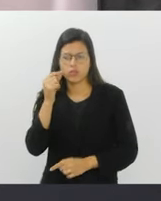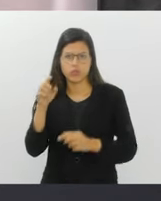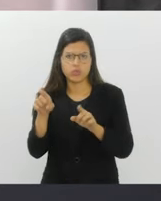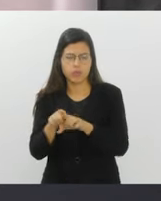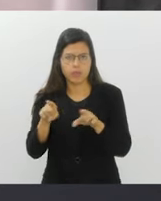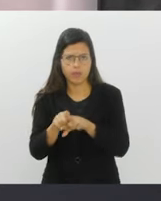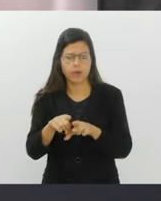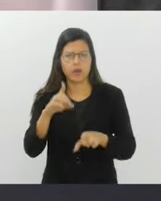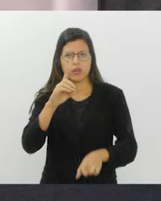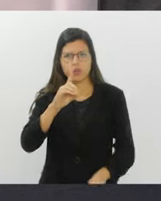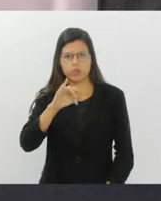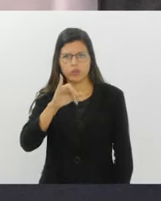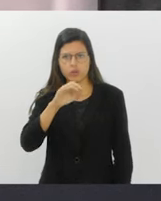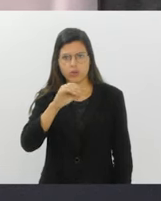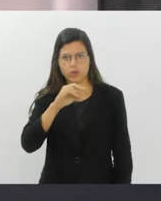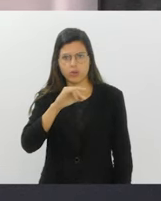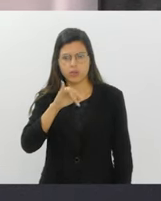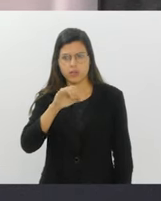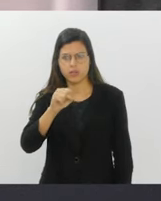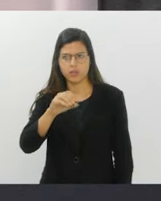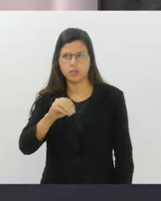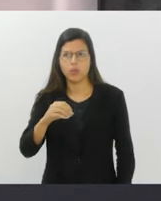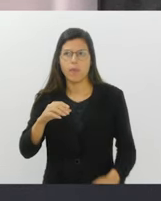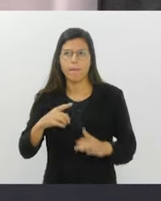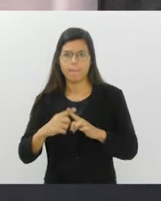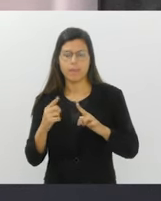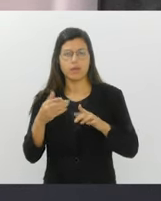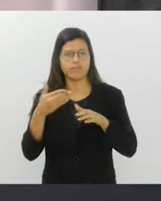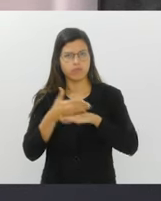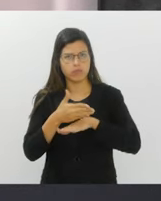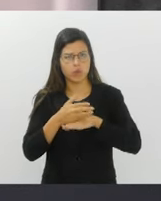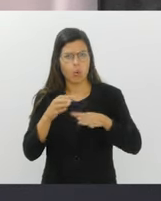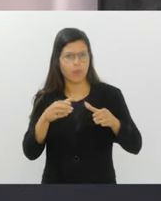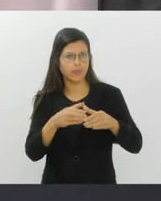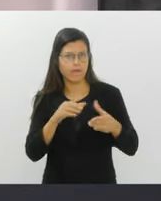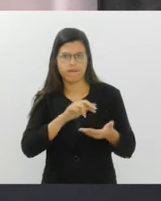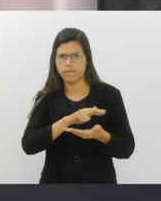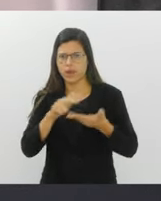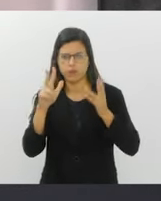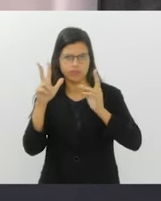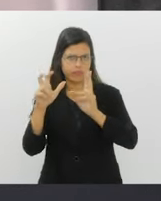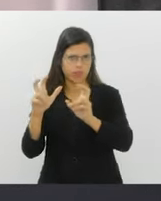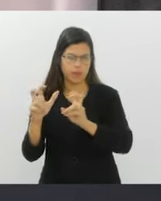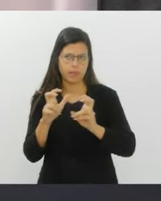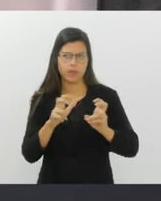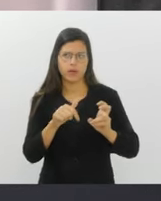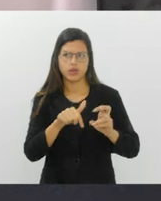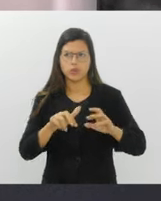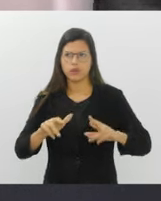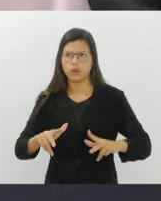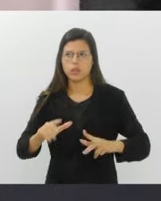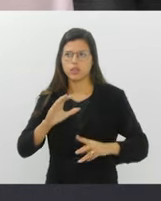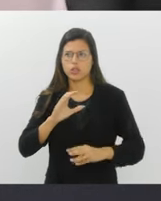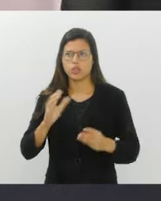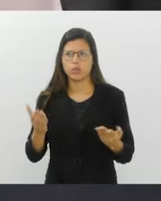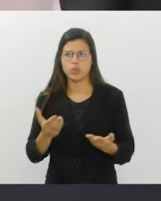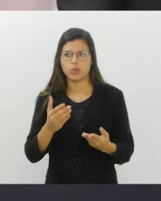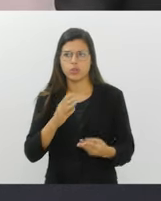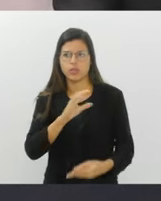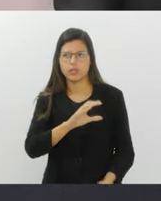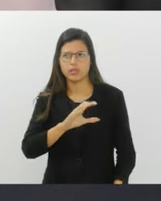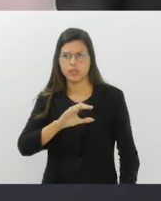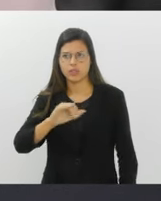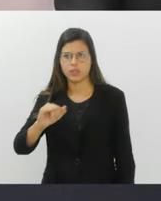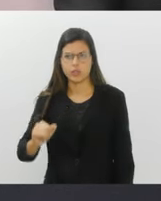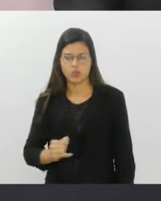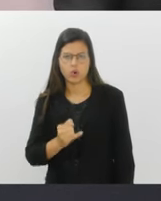também, mas participo de muitas comissões, trato sobre vários temas distintos, e na presidência da CCJ hoje me dá uma